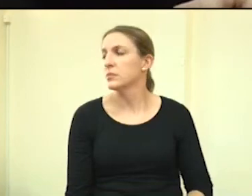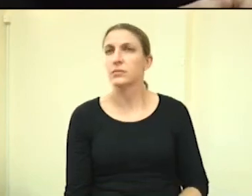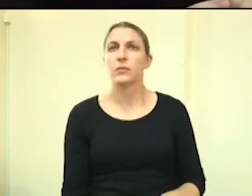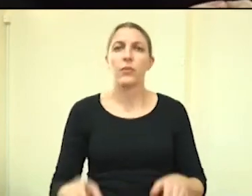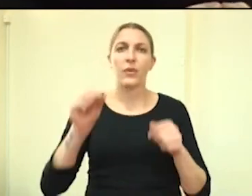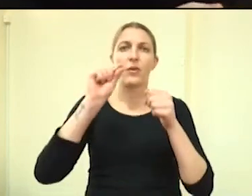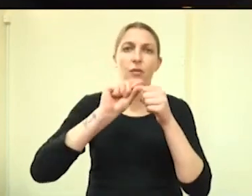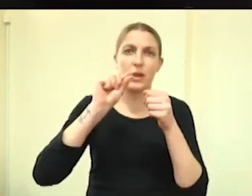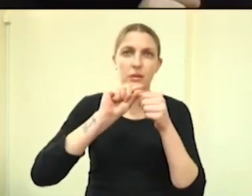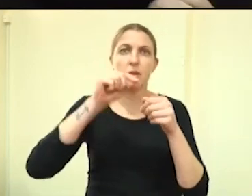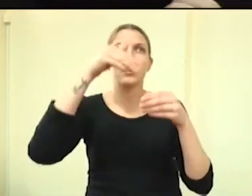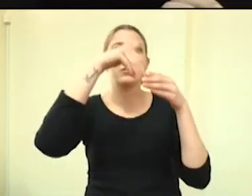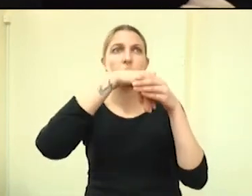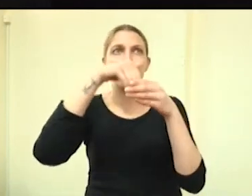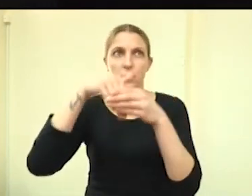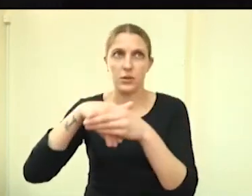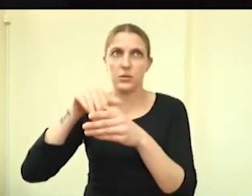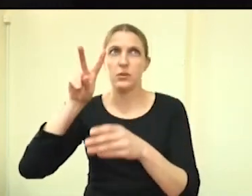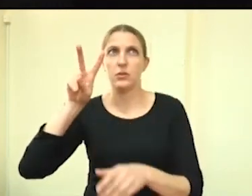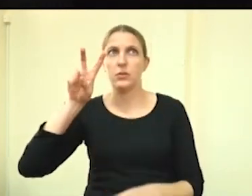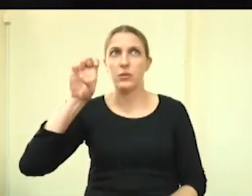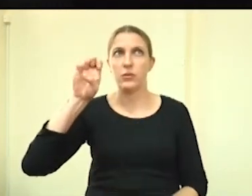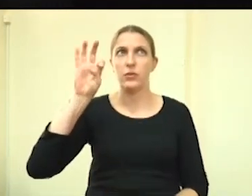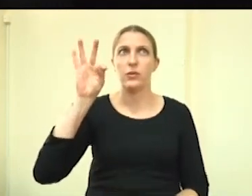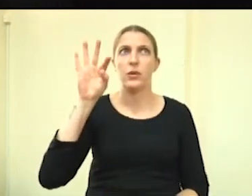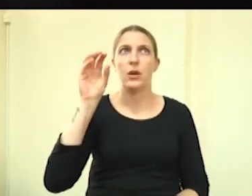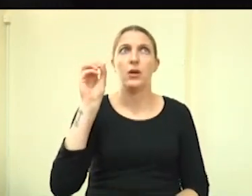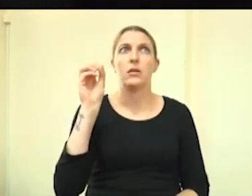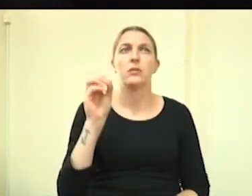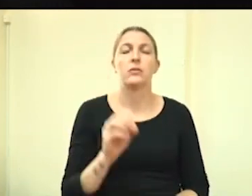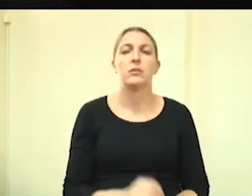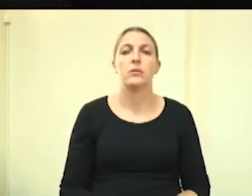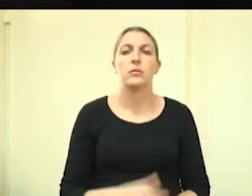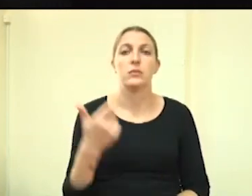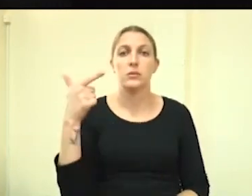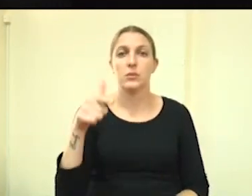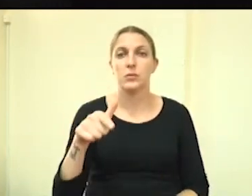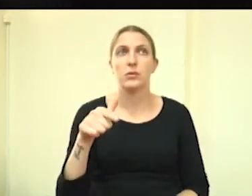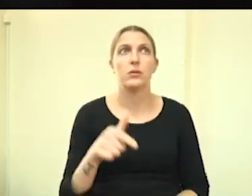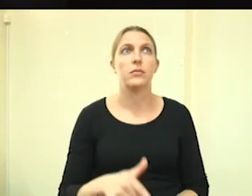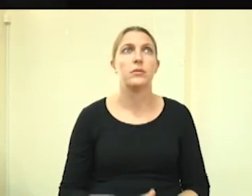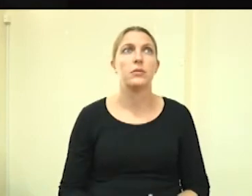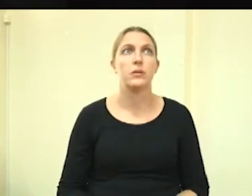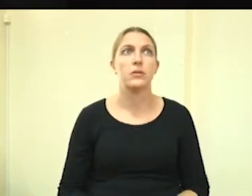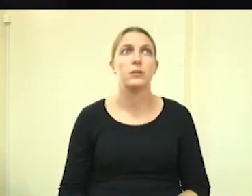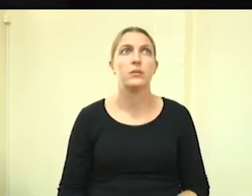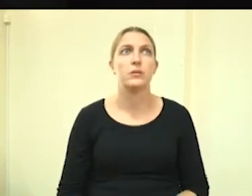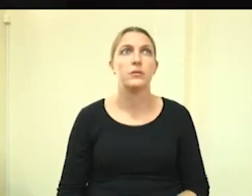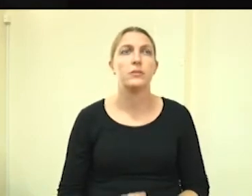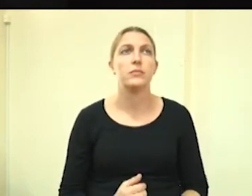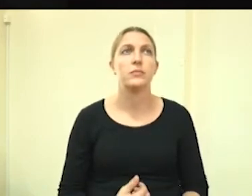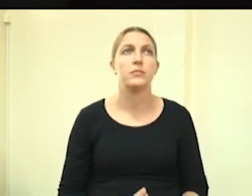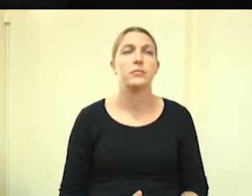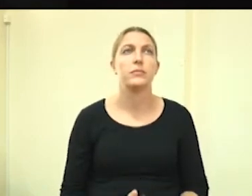Vamos fazer a votação do veto 7/2018. Em votação...